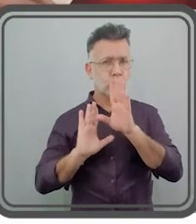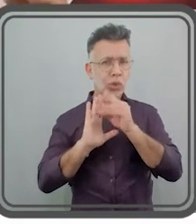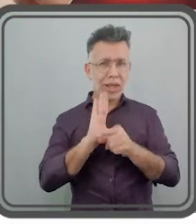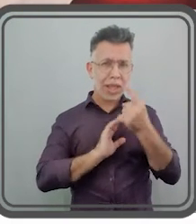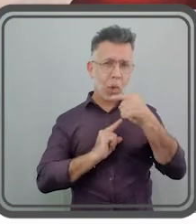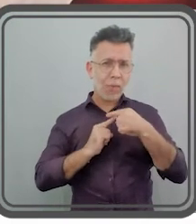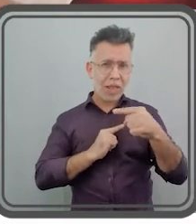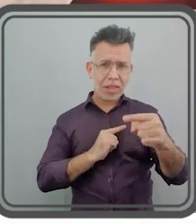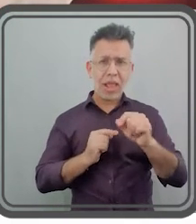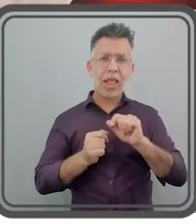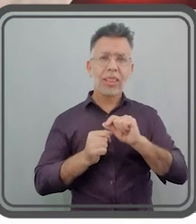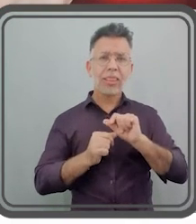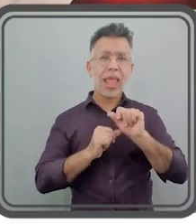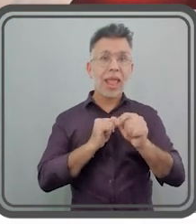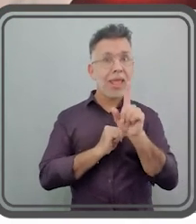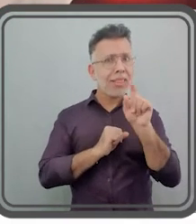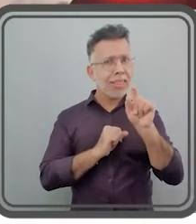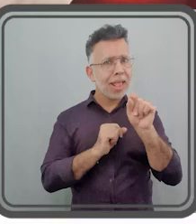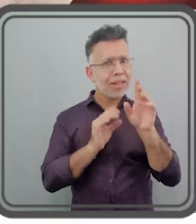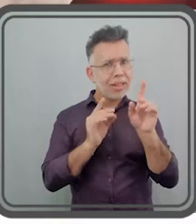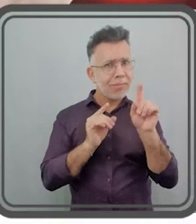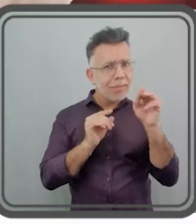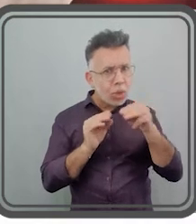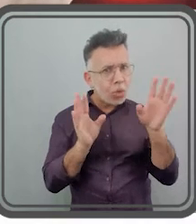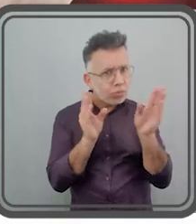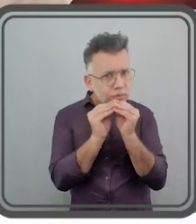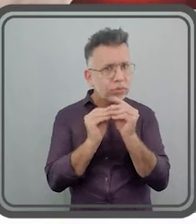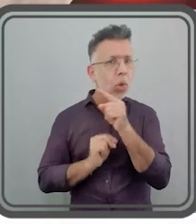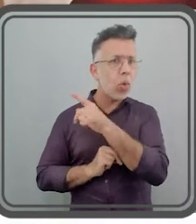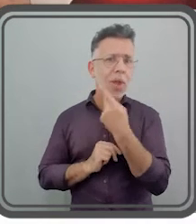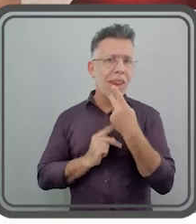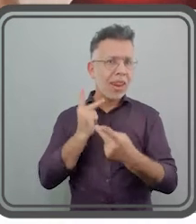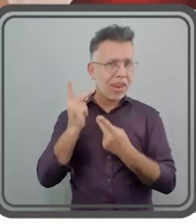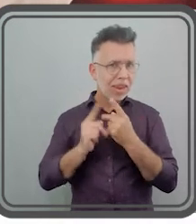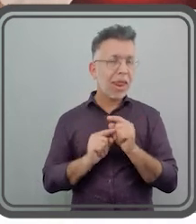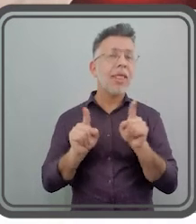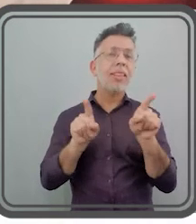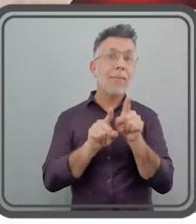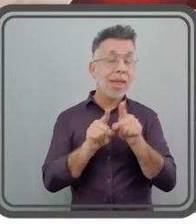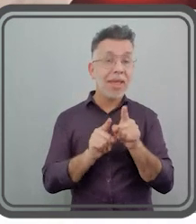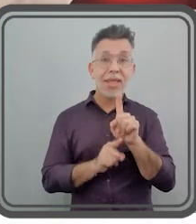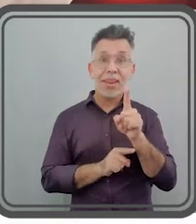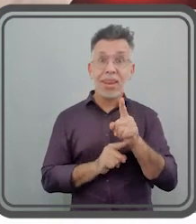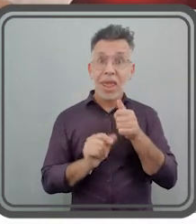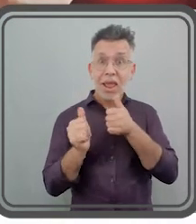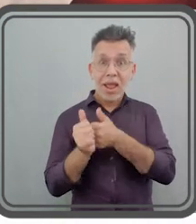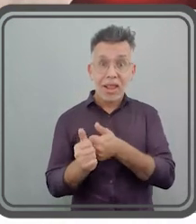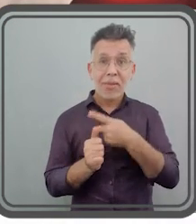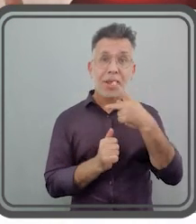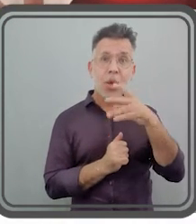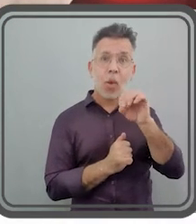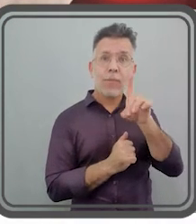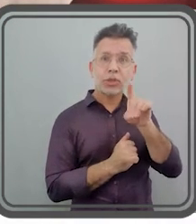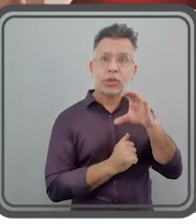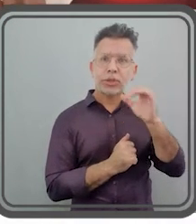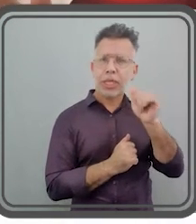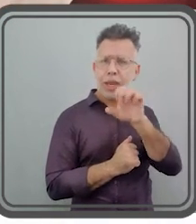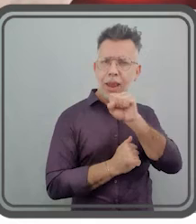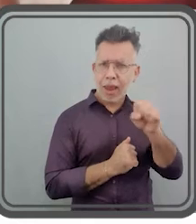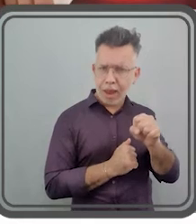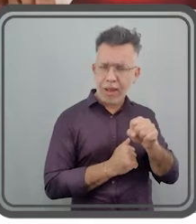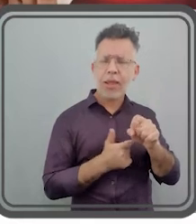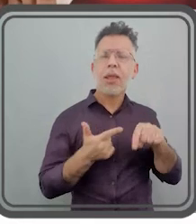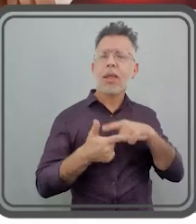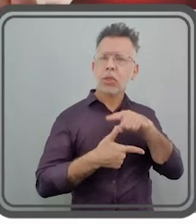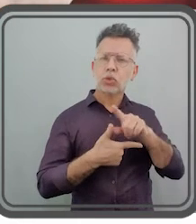Daqui uma semana tem uma versão de 10 minutos com os Highlights do que o Gustavo trouxe também e não deixe de acompanhar o podcast tanto na época